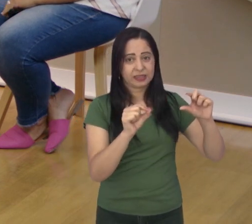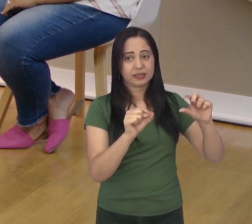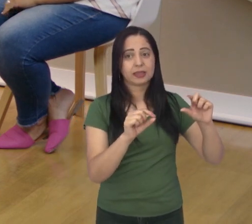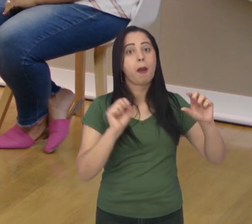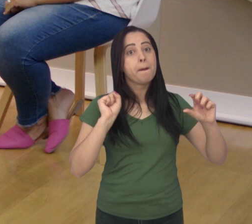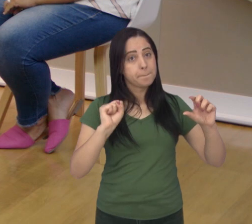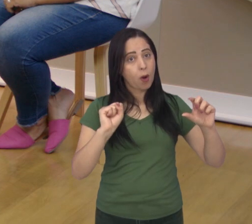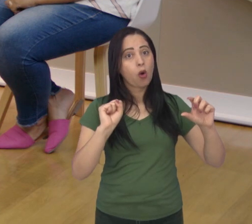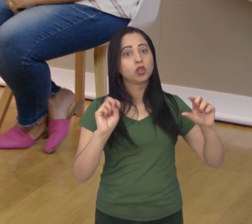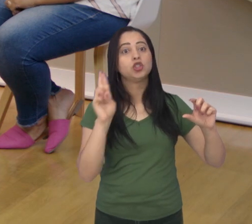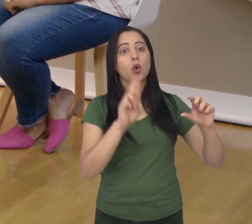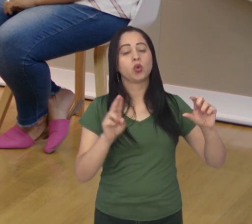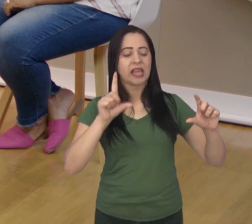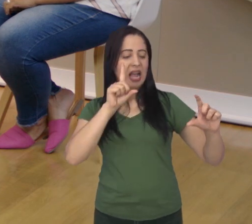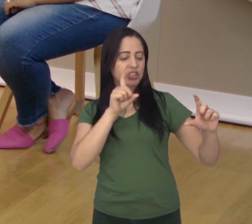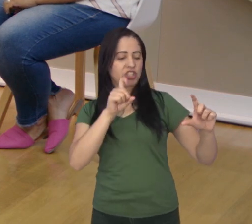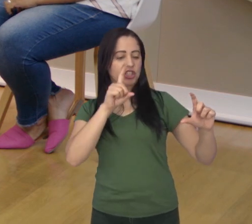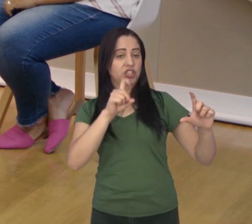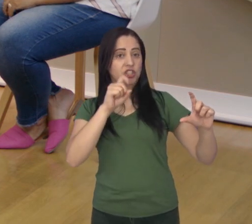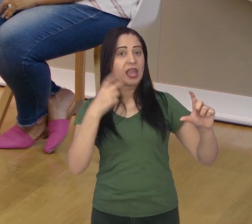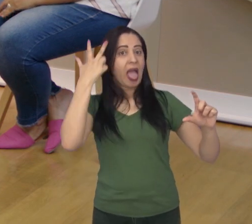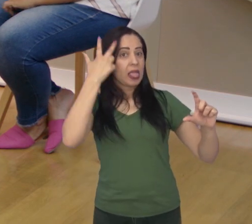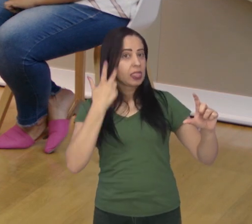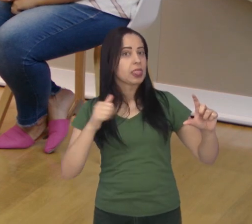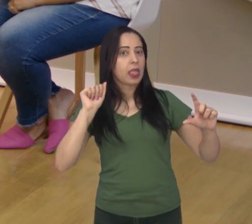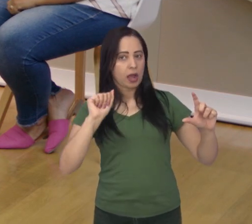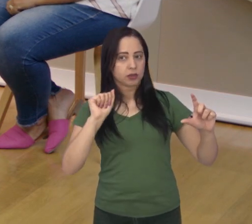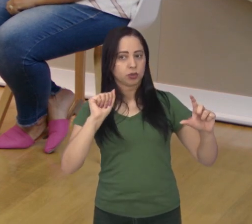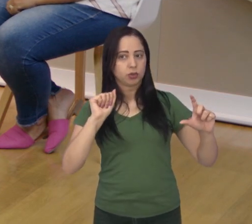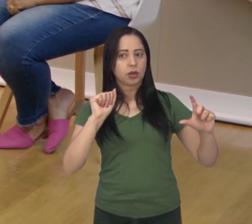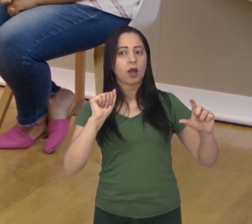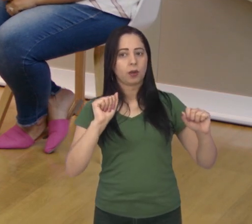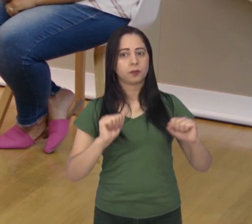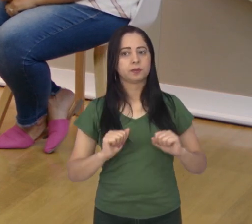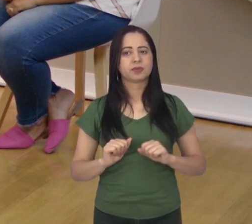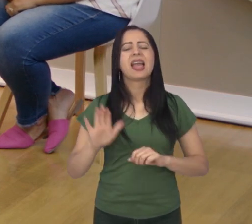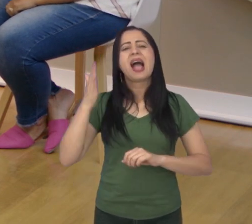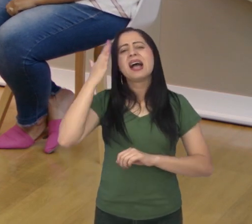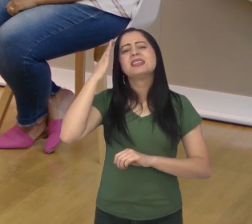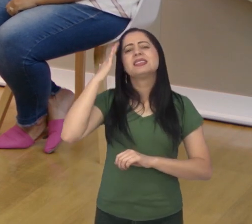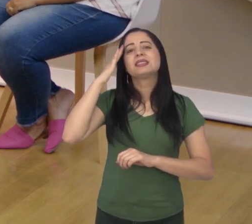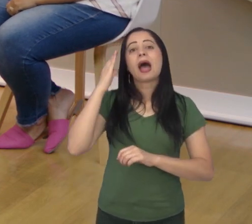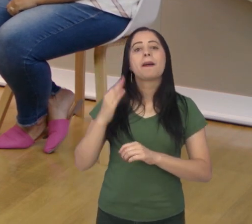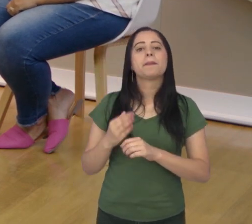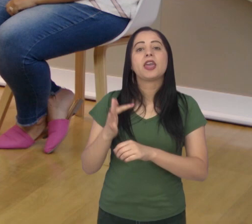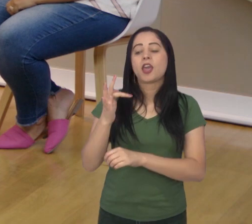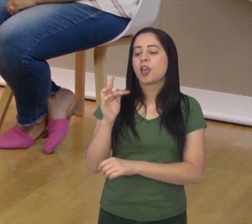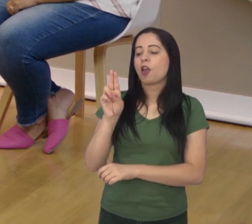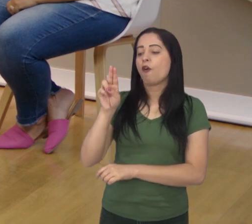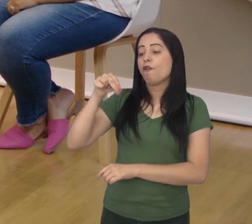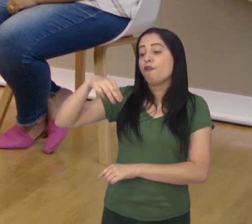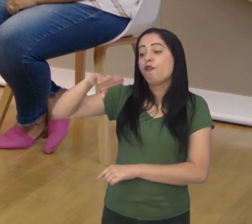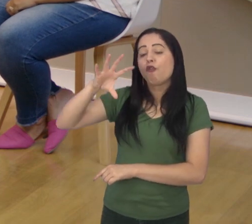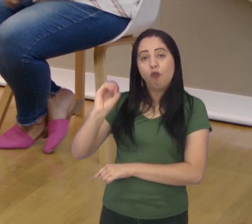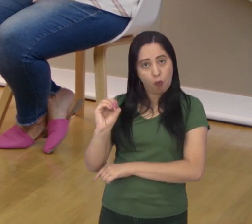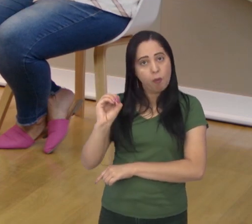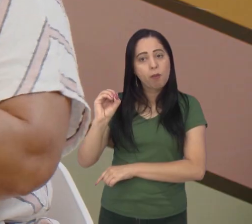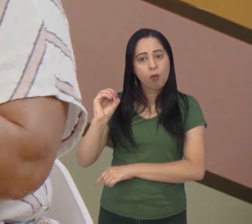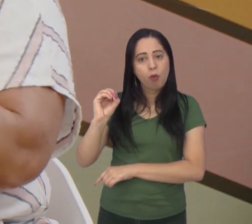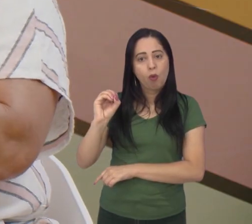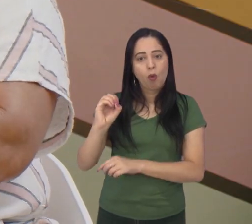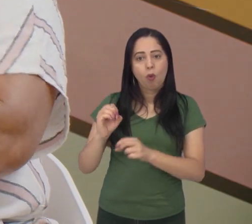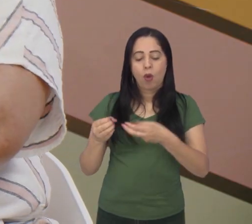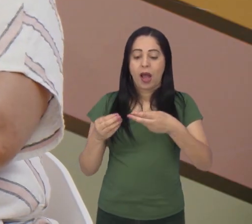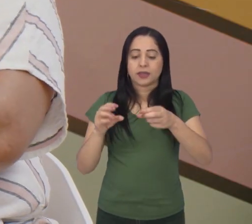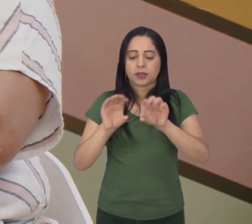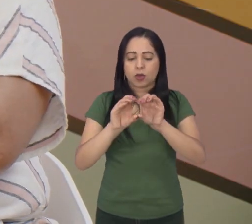Um inseticida natural, feito em casa. Nós podemos fazer com fumo. Sabe aquele fumo de rolo que a gente compra lá no Mercadão?